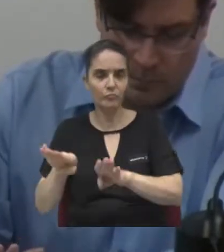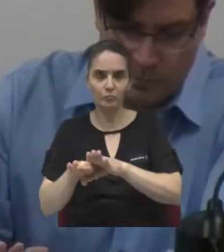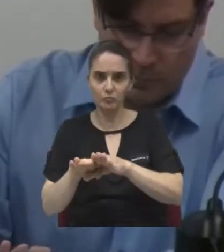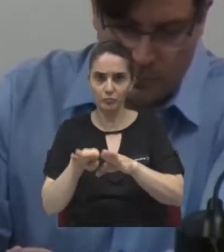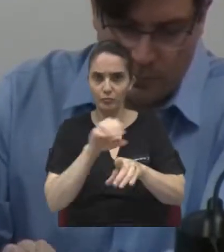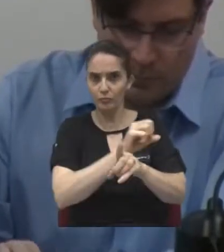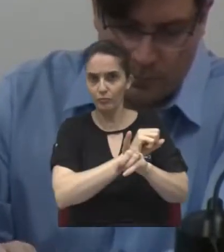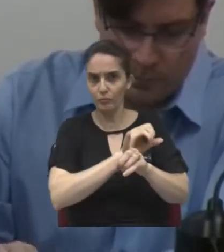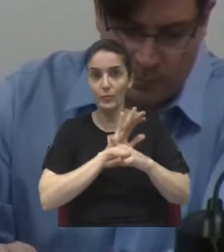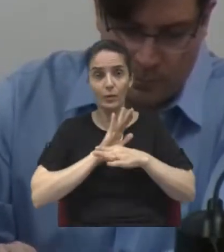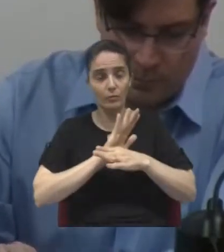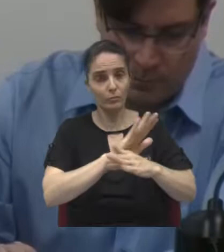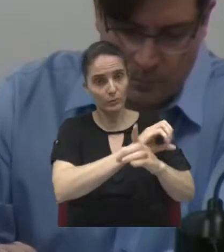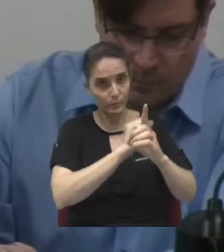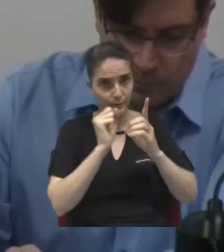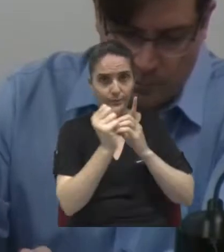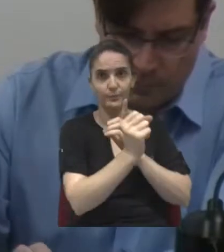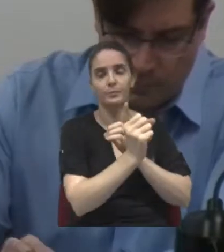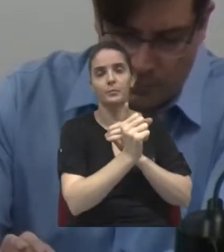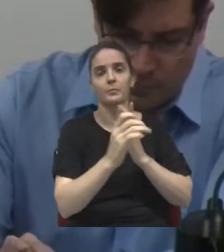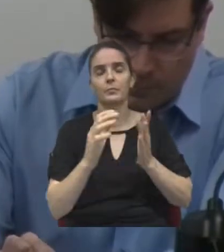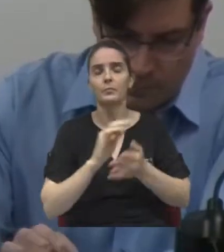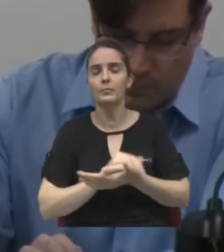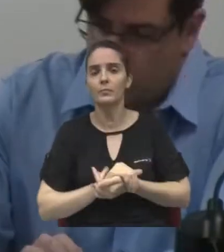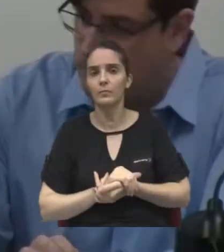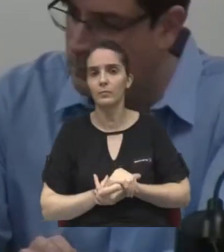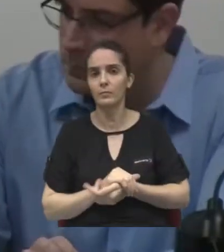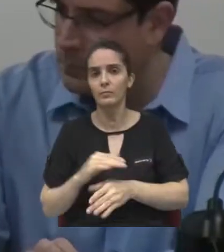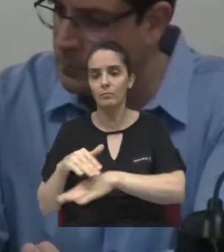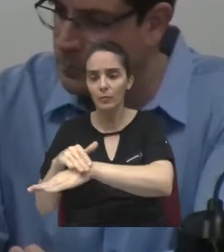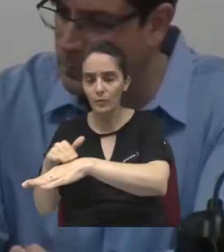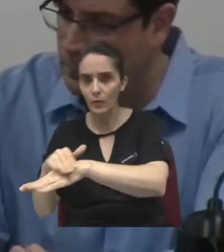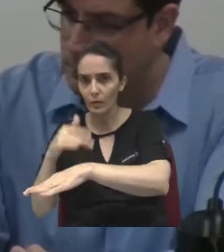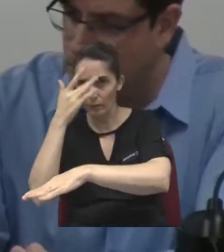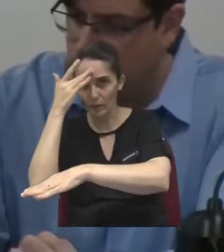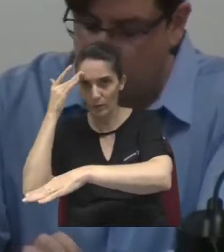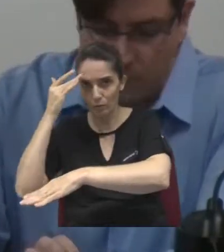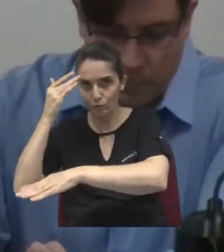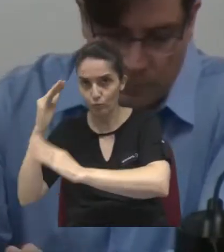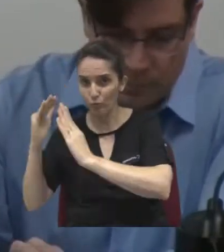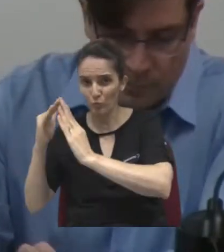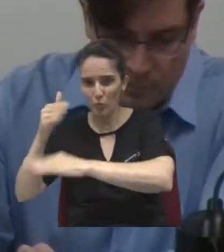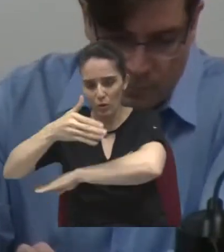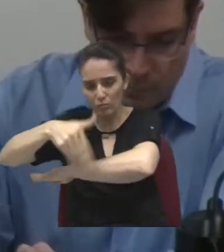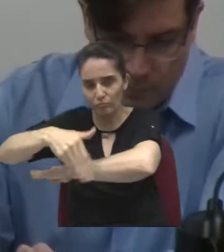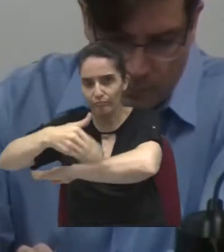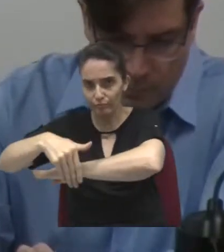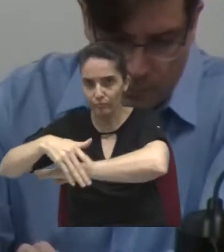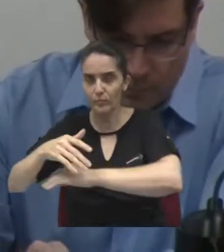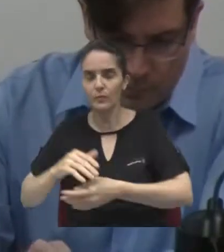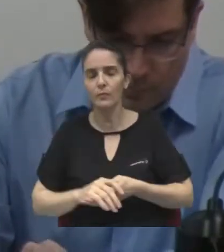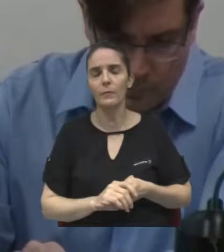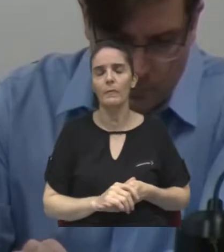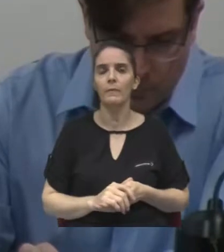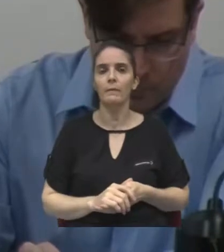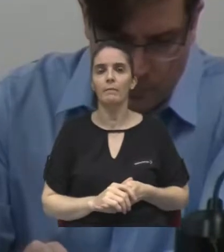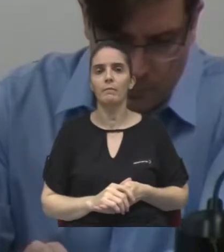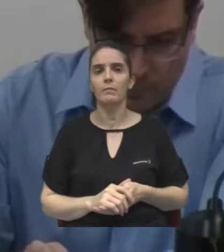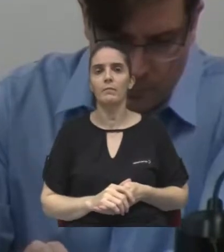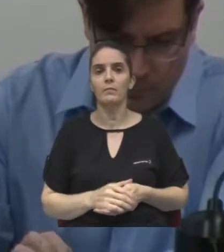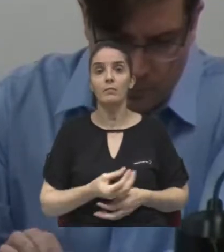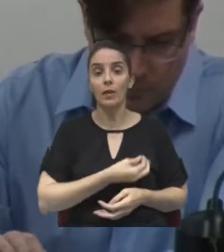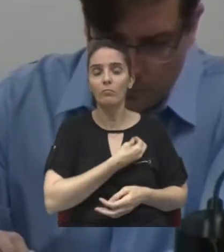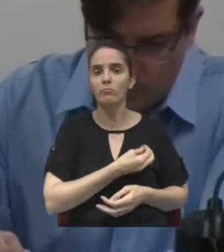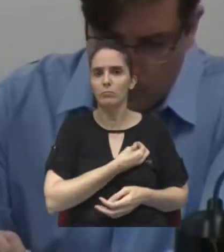conversar com eles, mas com toda a atenção que eles estão dando e toda a presença deles